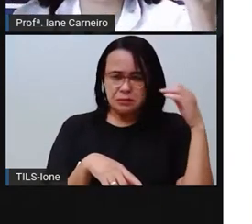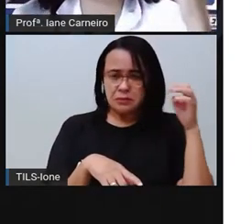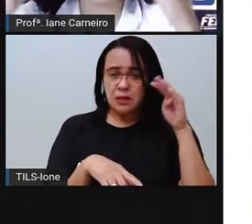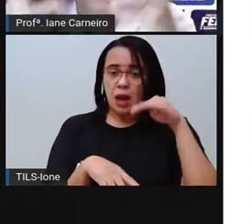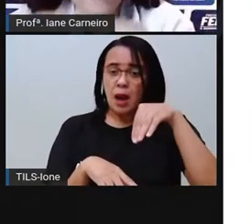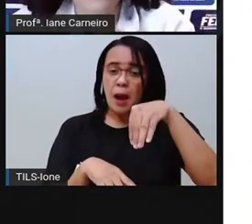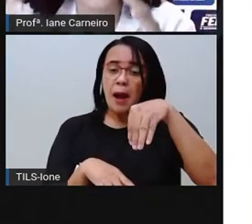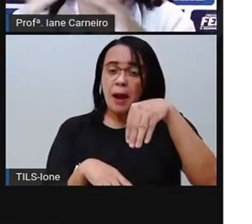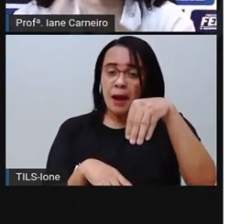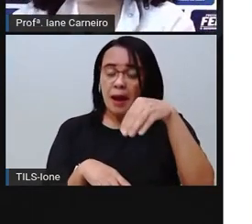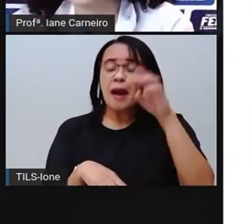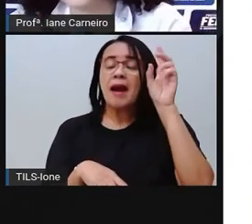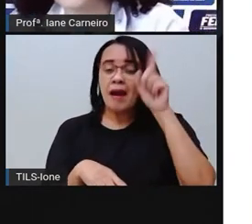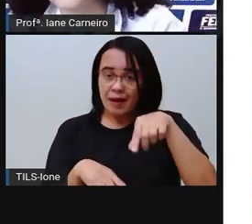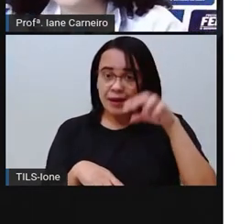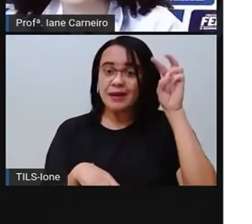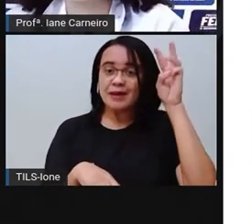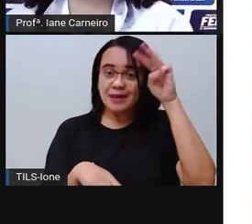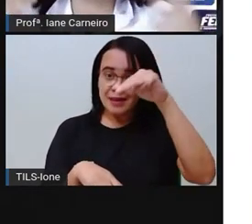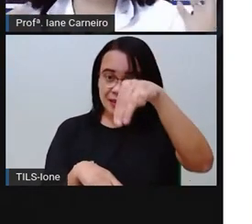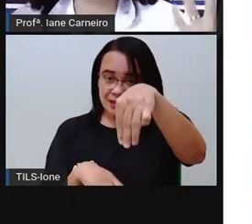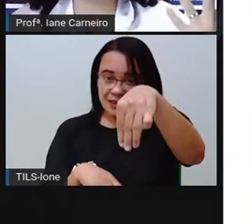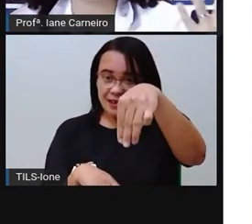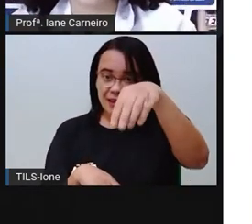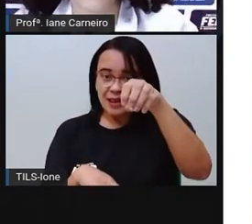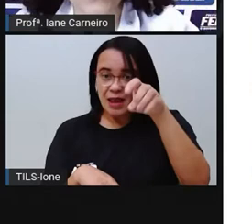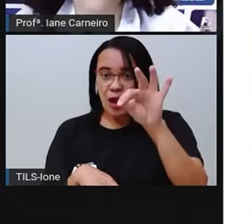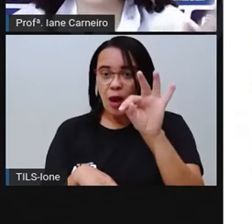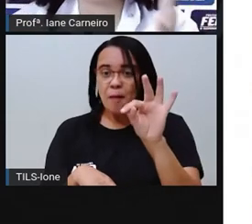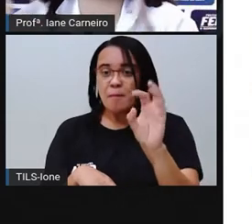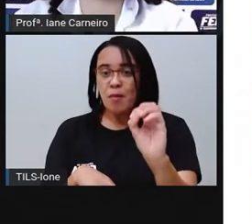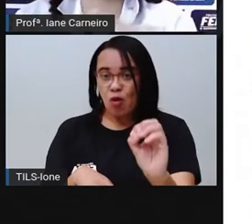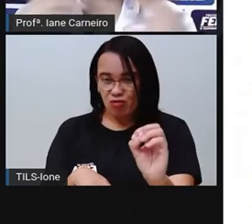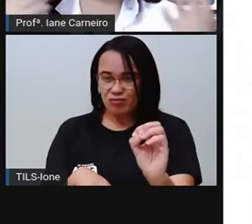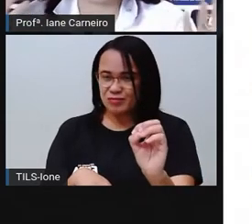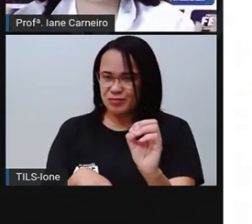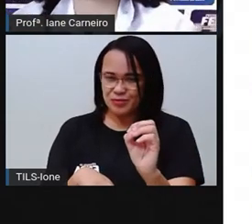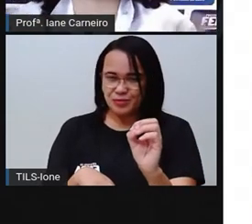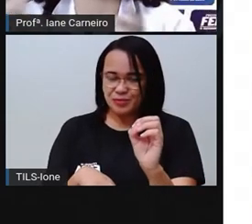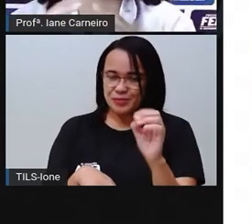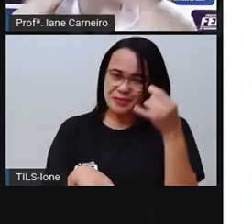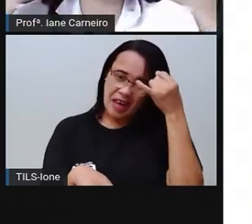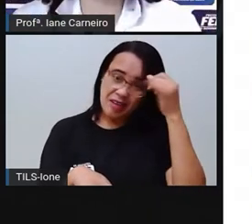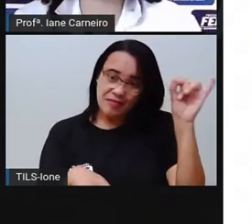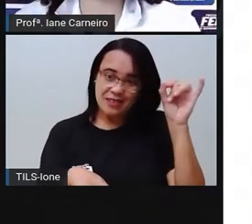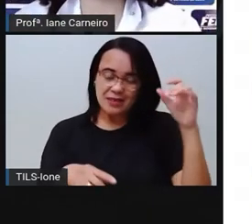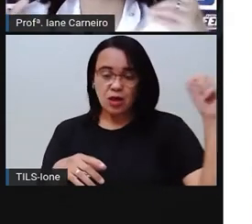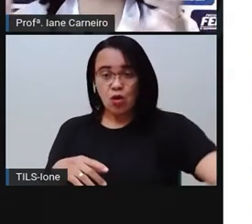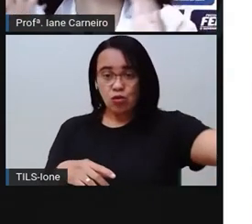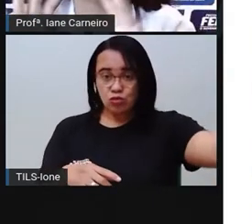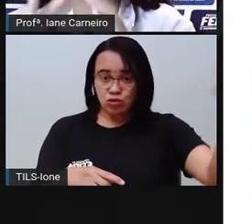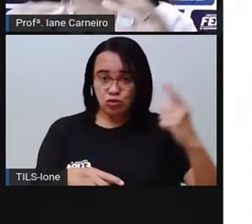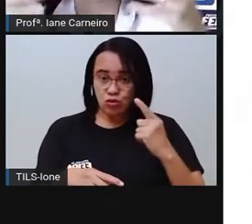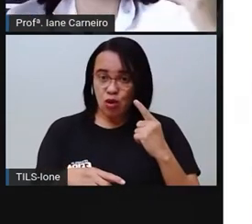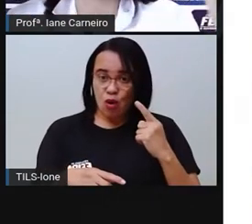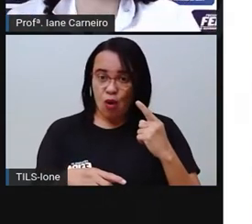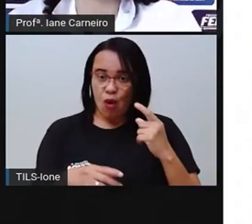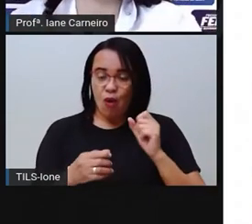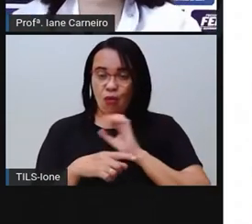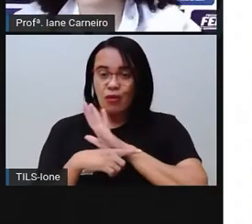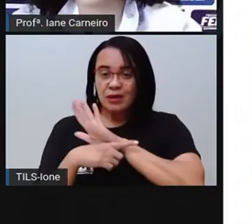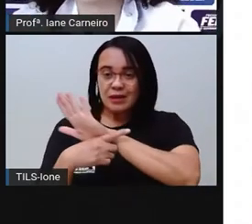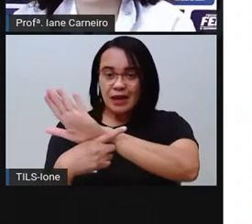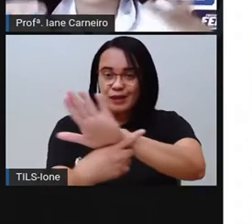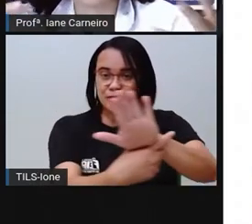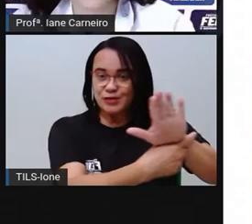ficou caindo água, ficou bastante úmido. Então, por isso que é bom a gente deixar a nossa casa ventilar, né? Então, deixar o sol entrar